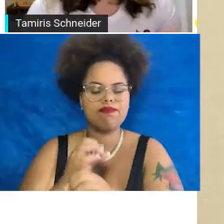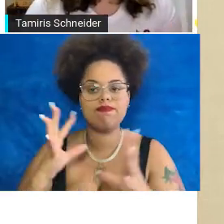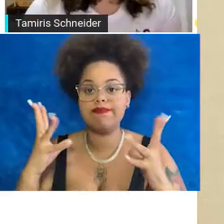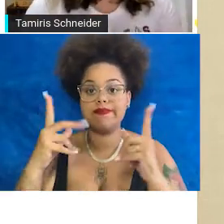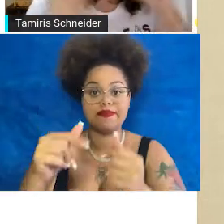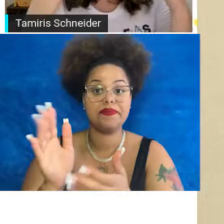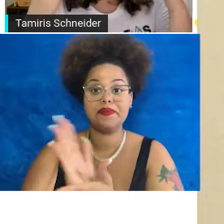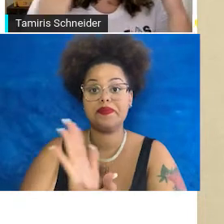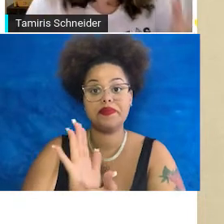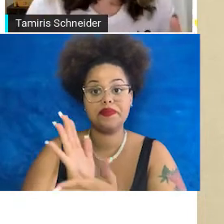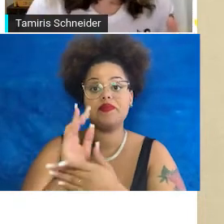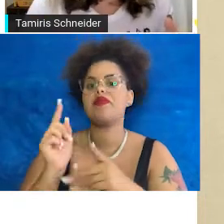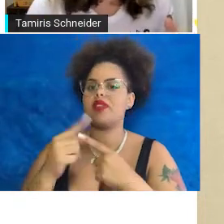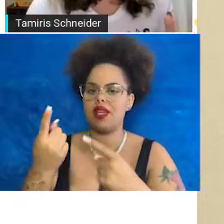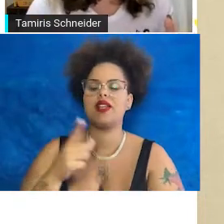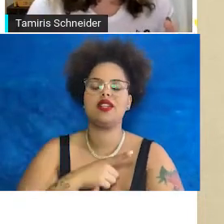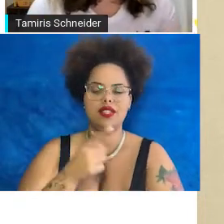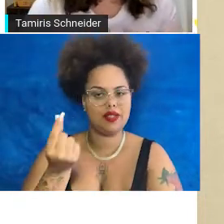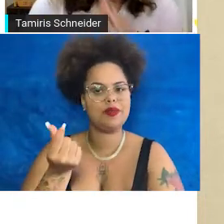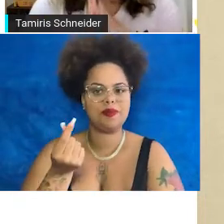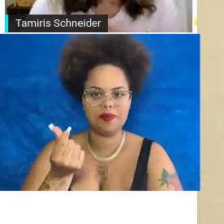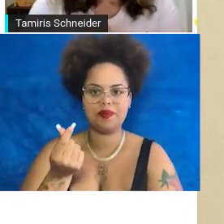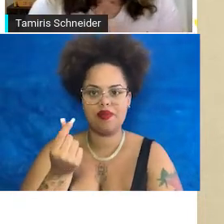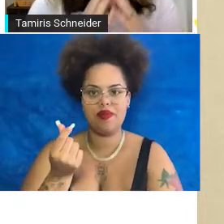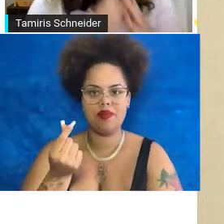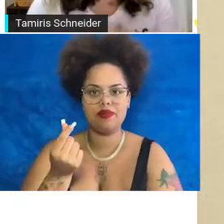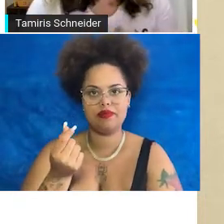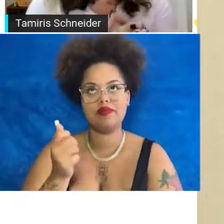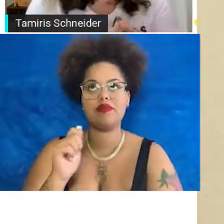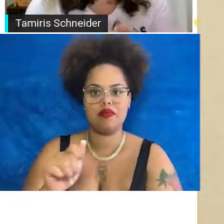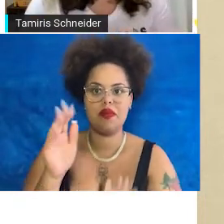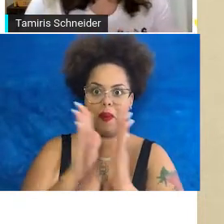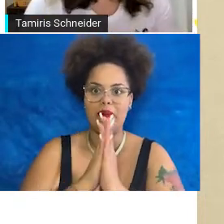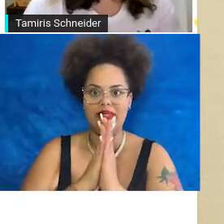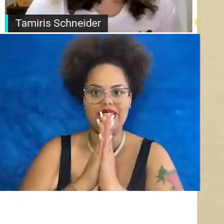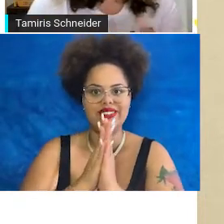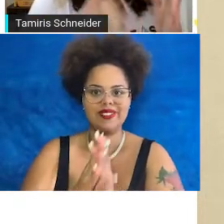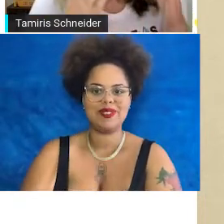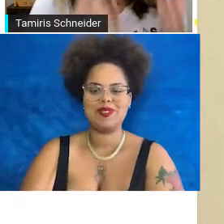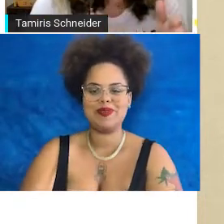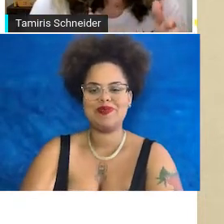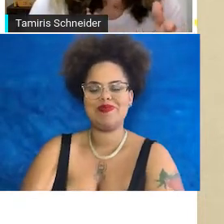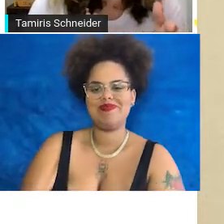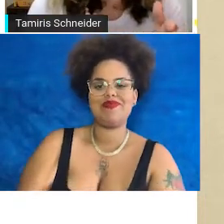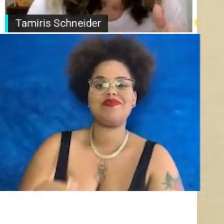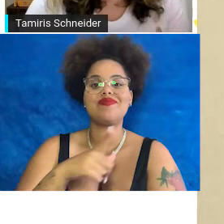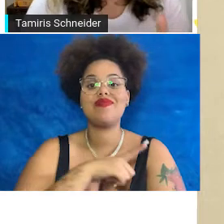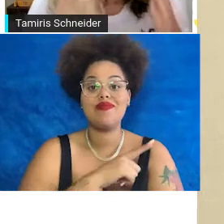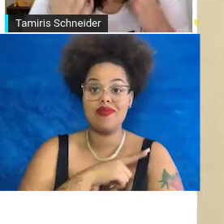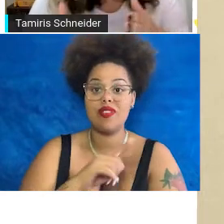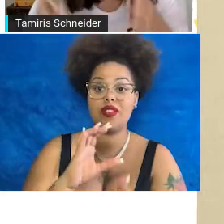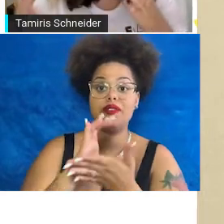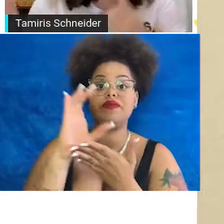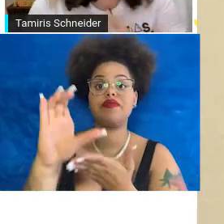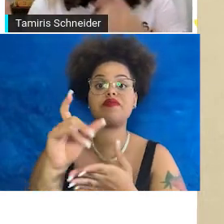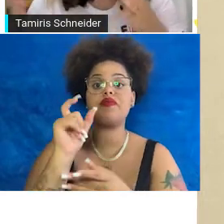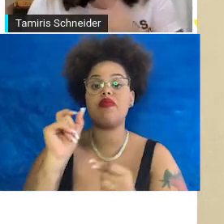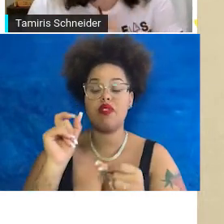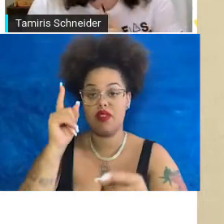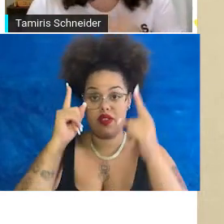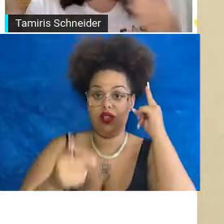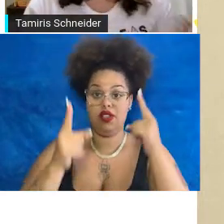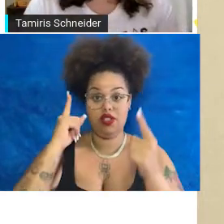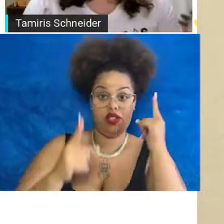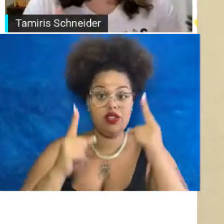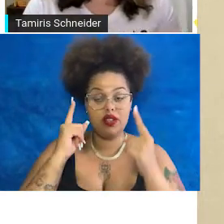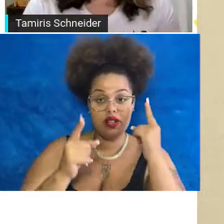para o filme, só que ele tem um orçamento. Amém. Se tiver, amém. Tem um orçamento ali. Quem vai gerir